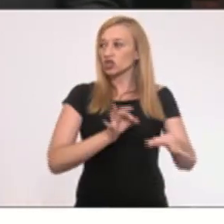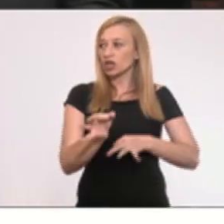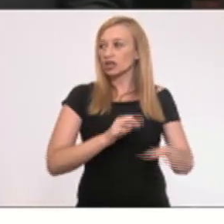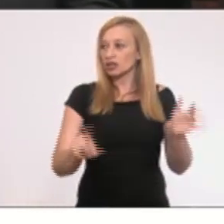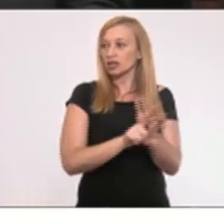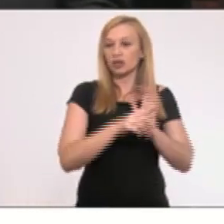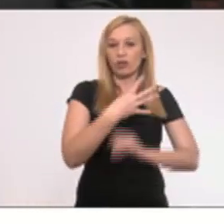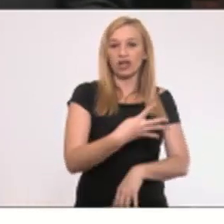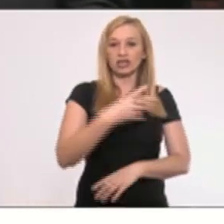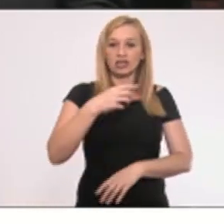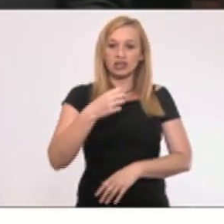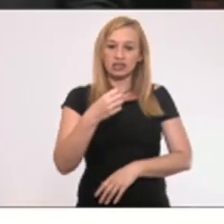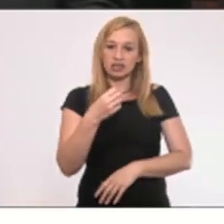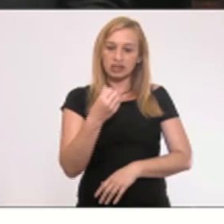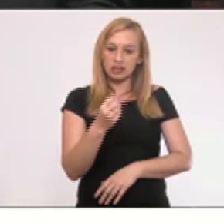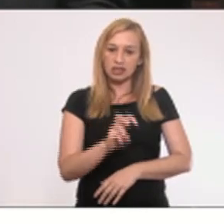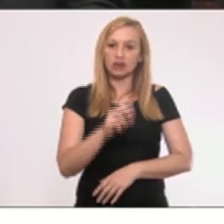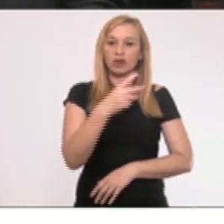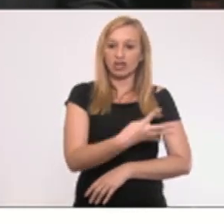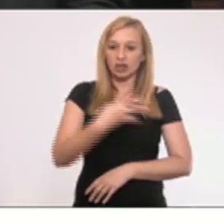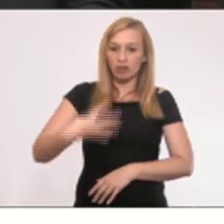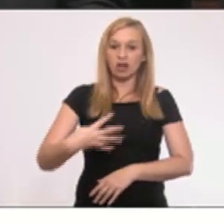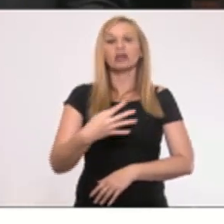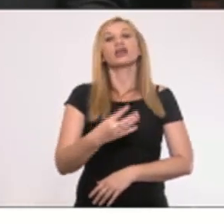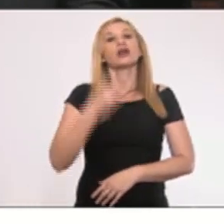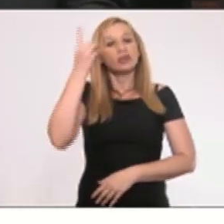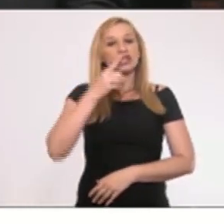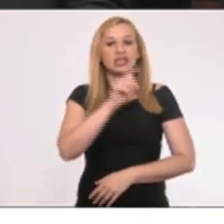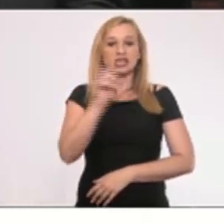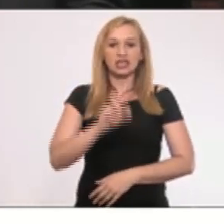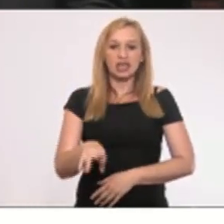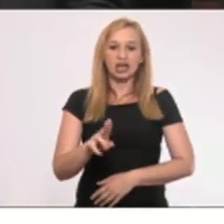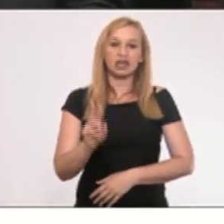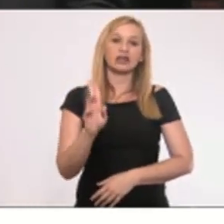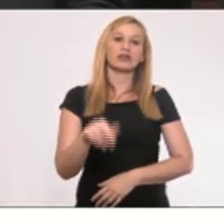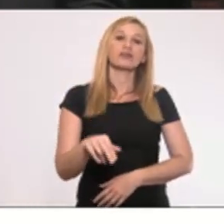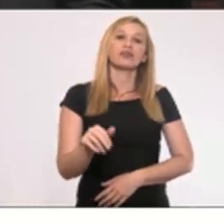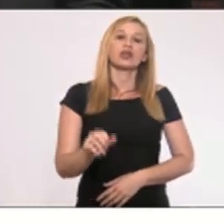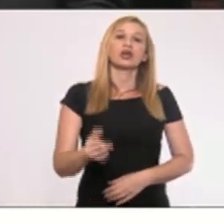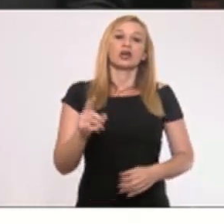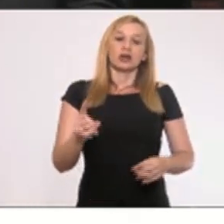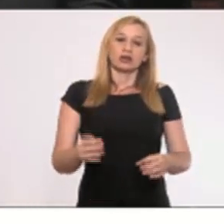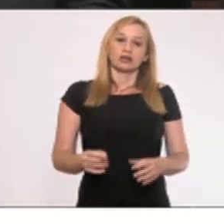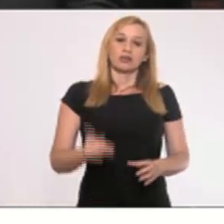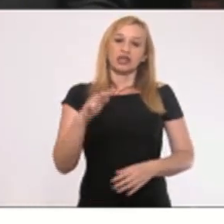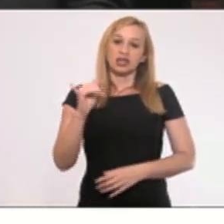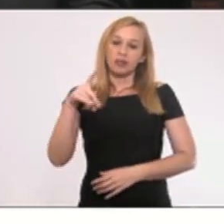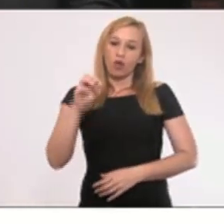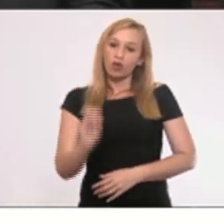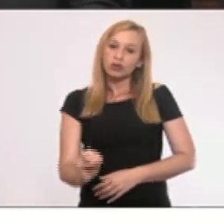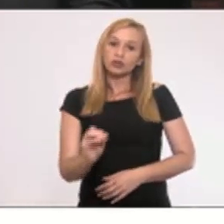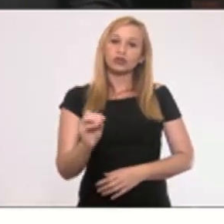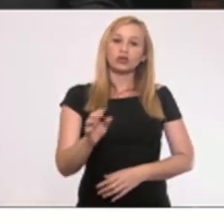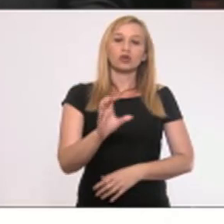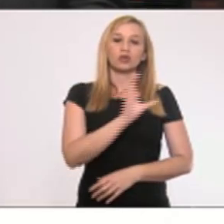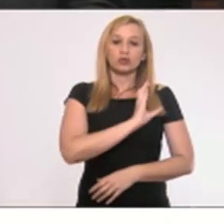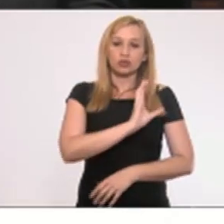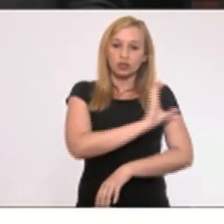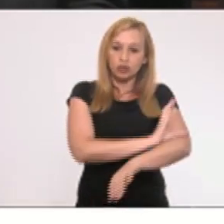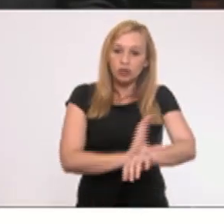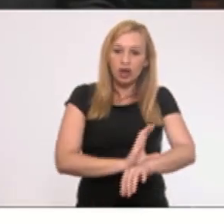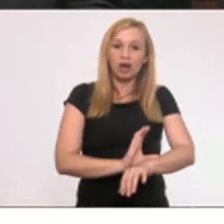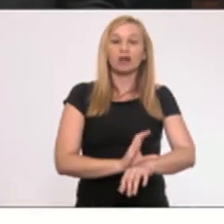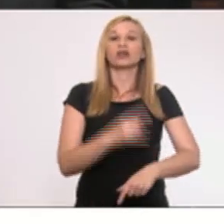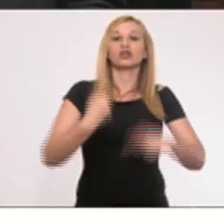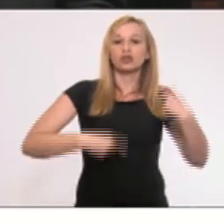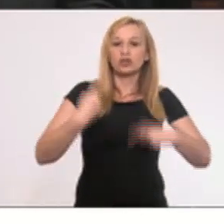lei 4544-2018, de autoria da deputada Zeidan Lula, que declara patrimônio cultural e material do Estado do Rio de Janeiro o trem do samba. Em discussão, não havendo